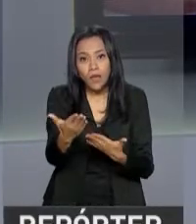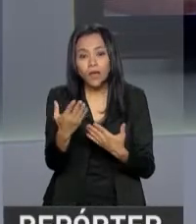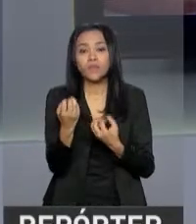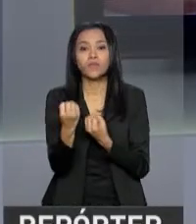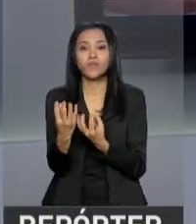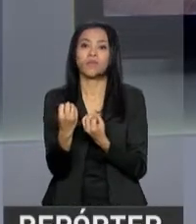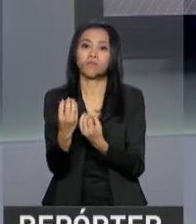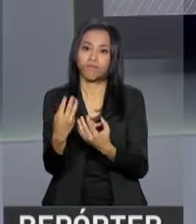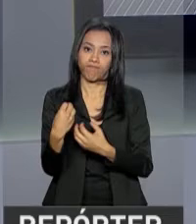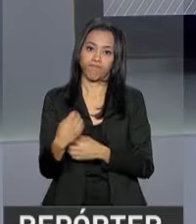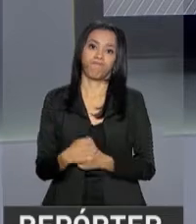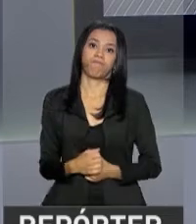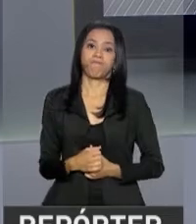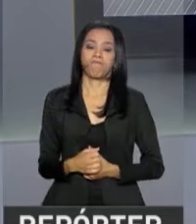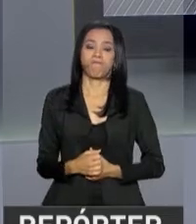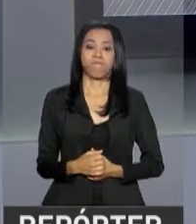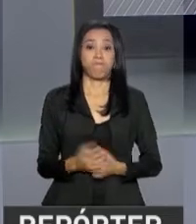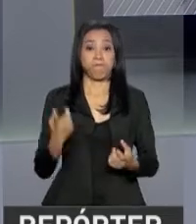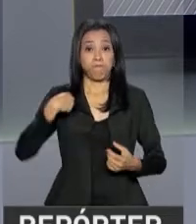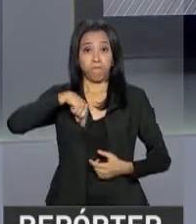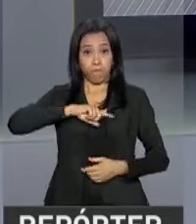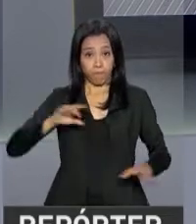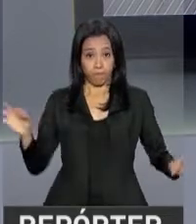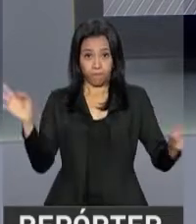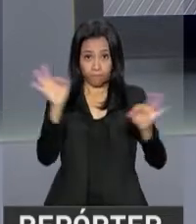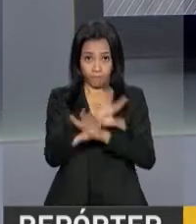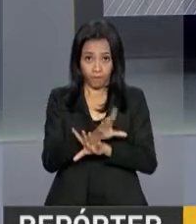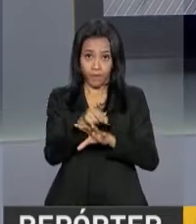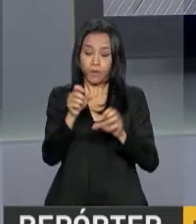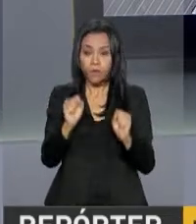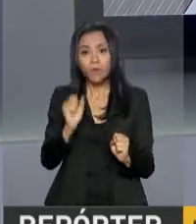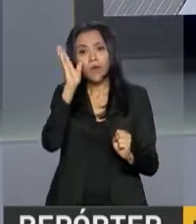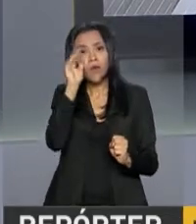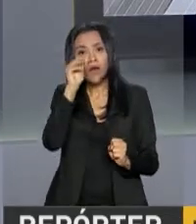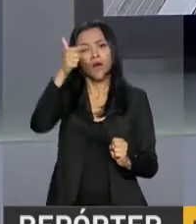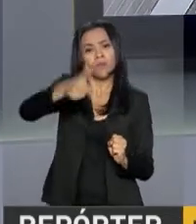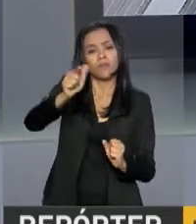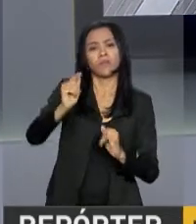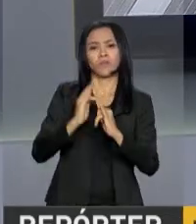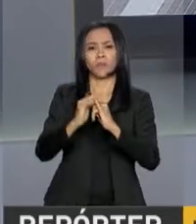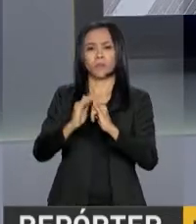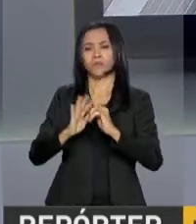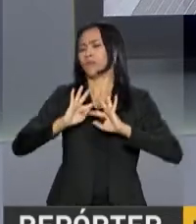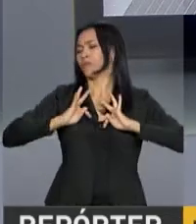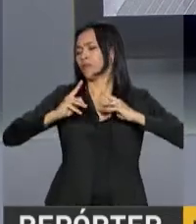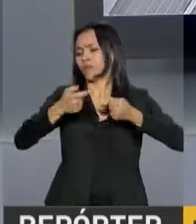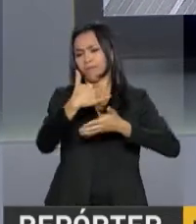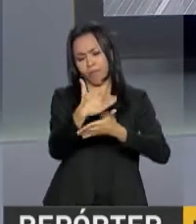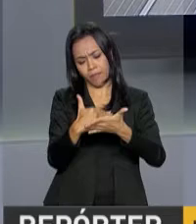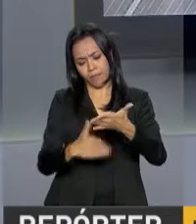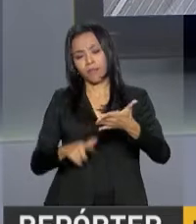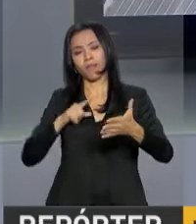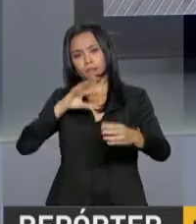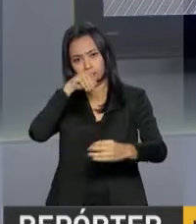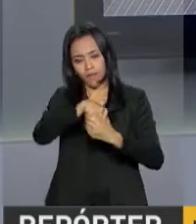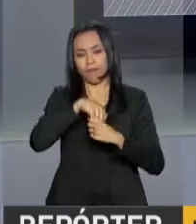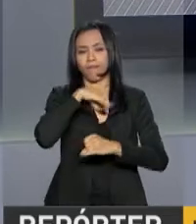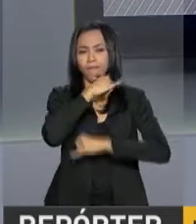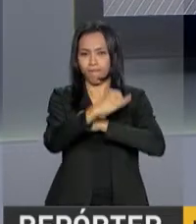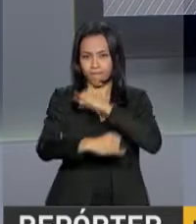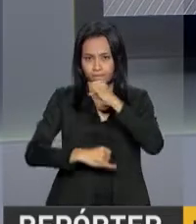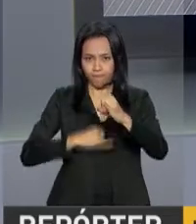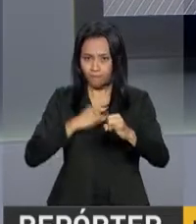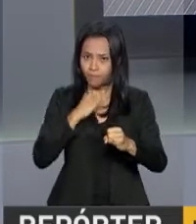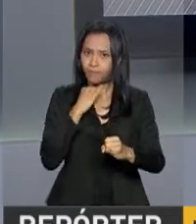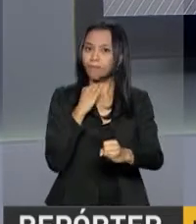informações e nós ficamos por aqui você pode rever as reportagens no youtube e toda a nossa programação também está na página